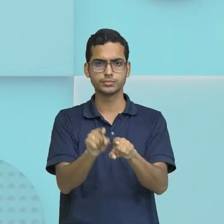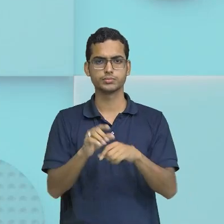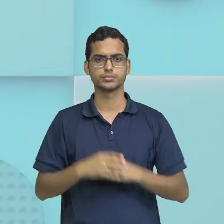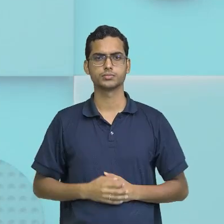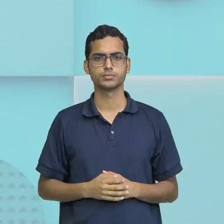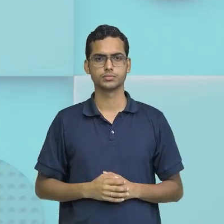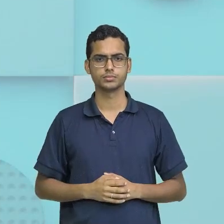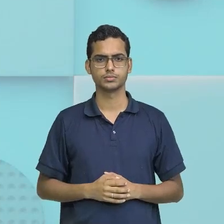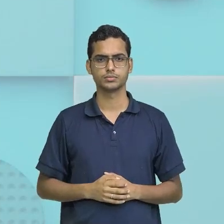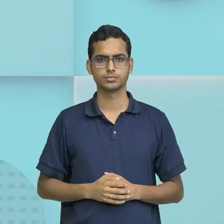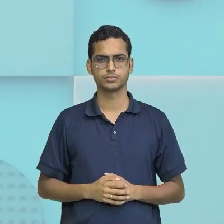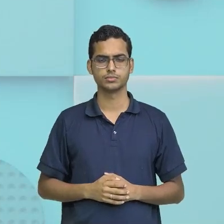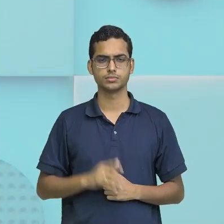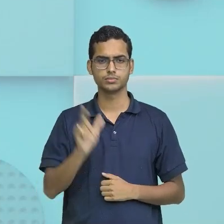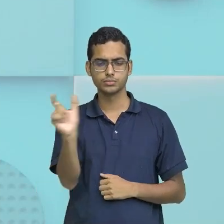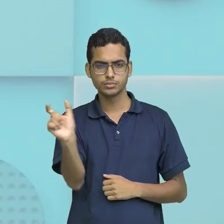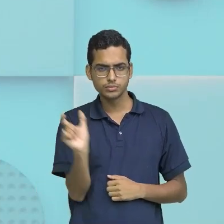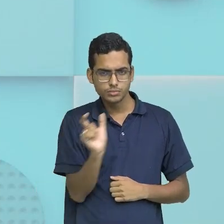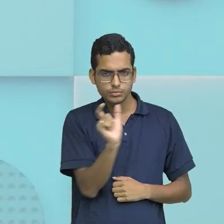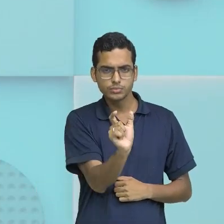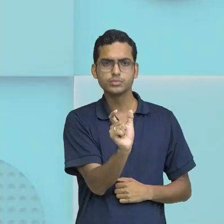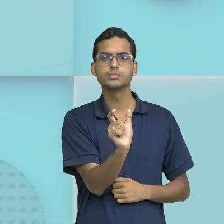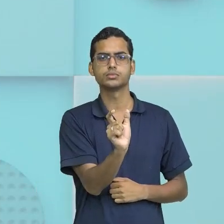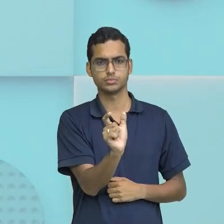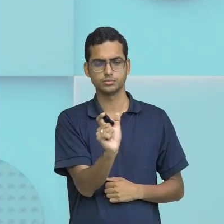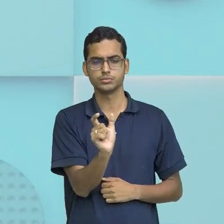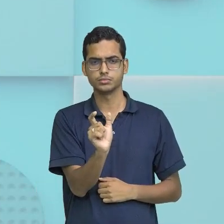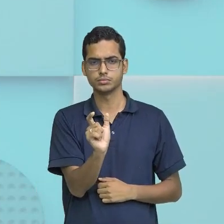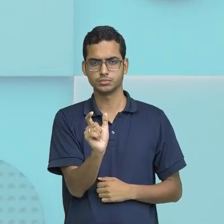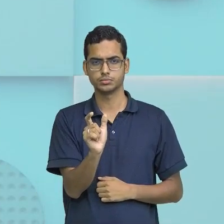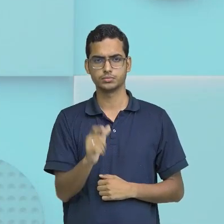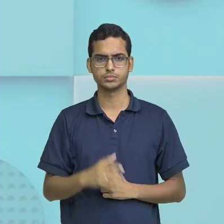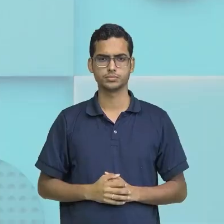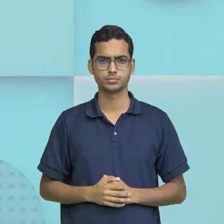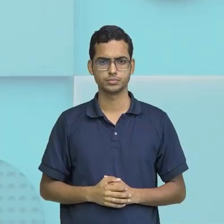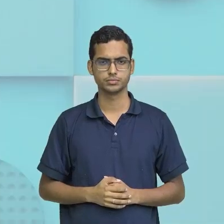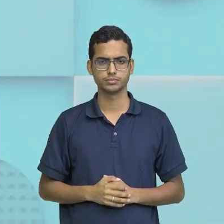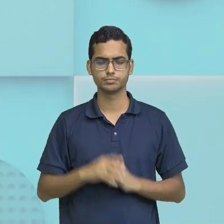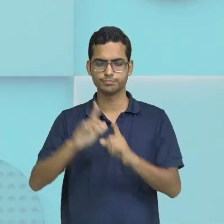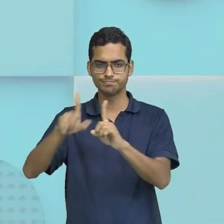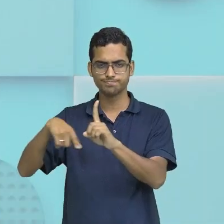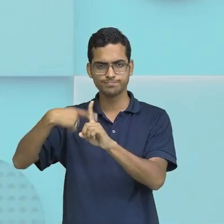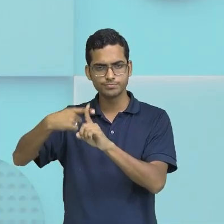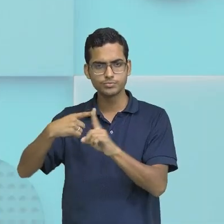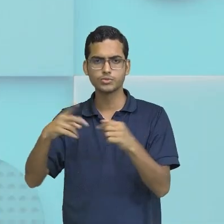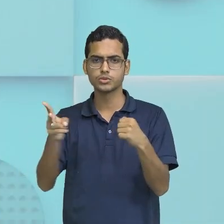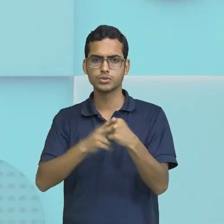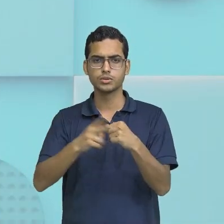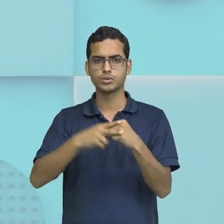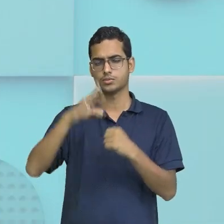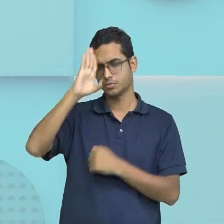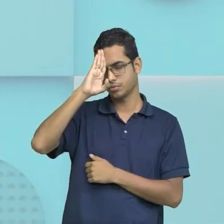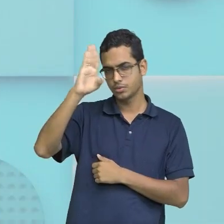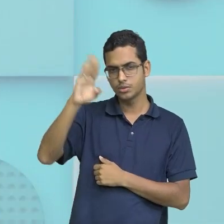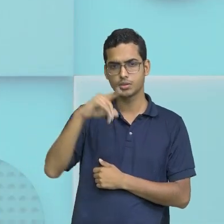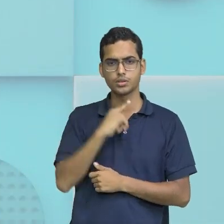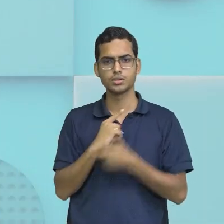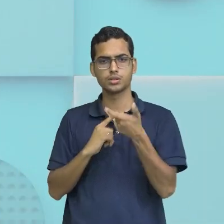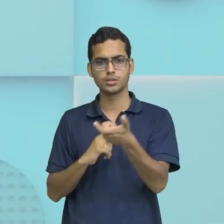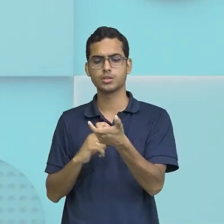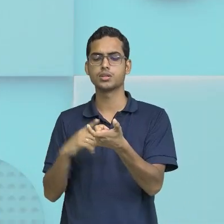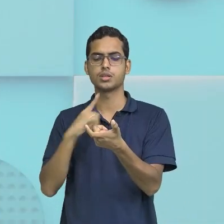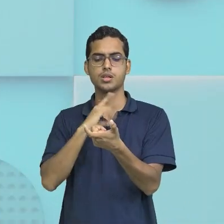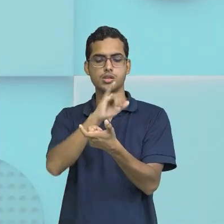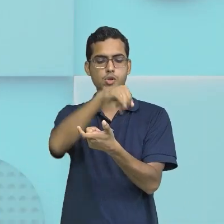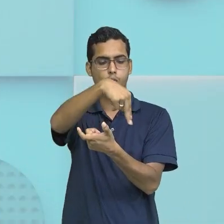singular, ou were, quando o sujeito for plural, tá certo? Mais o verbo principal acrescido de ing, ou seja,